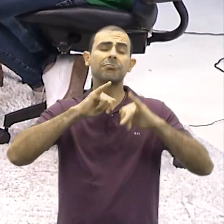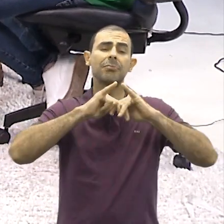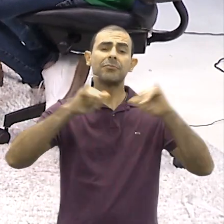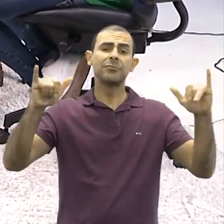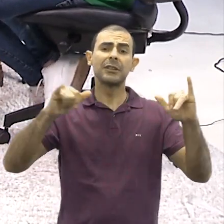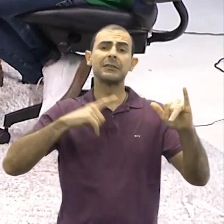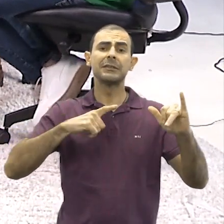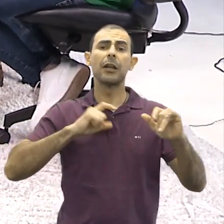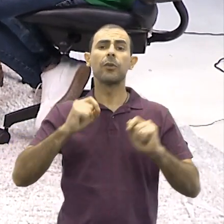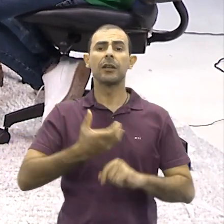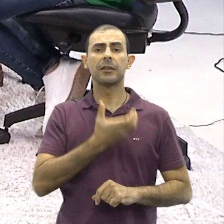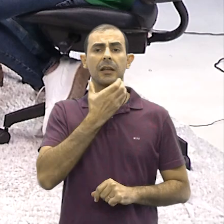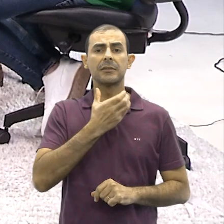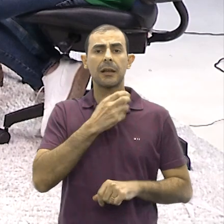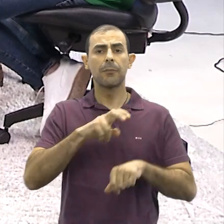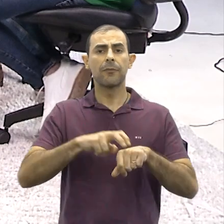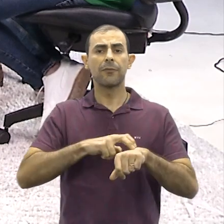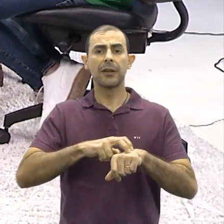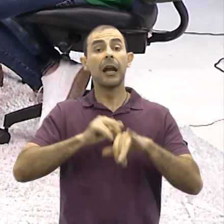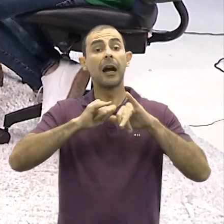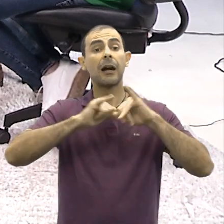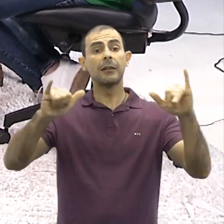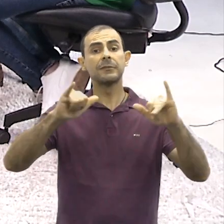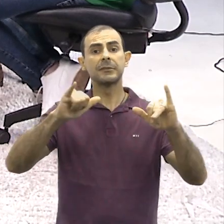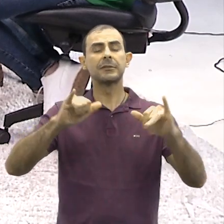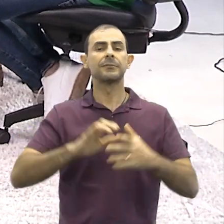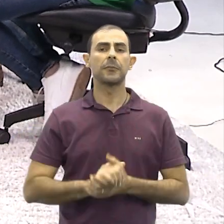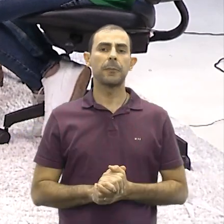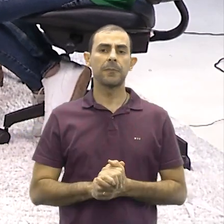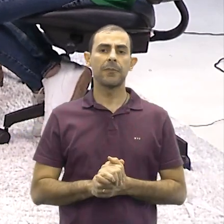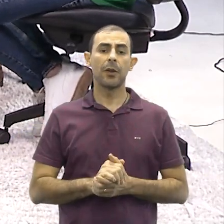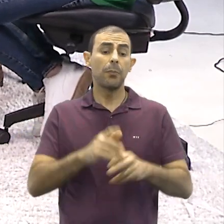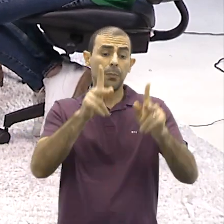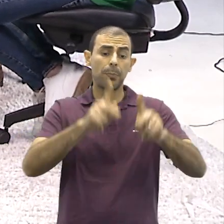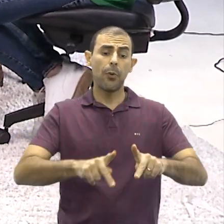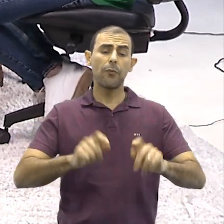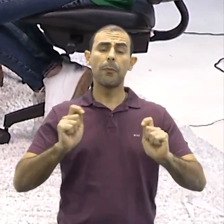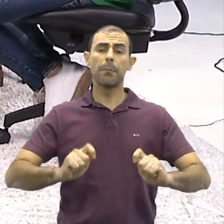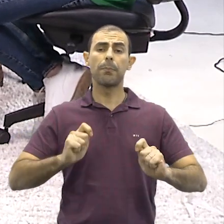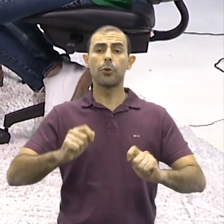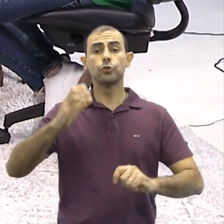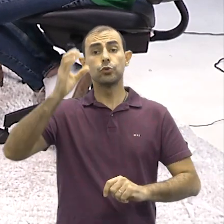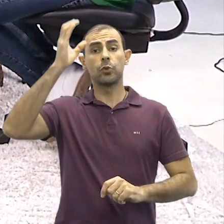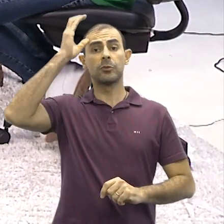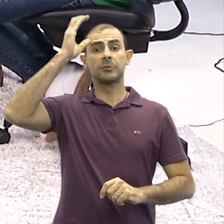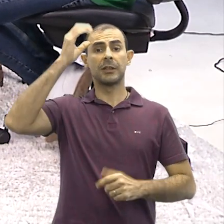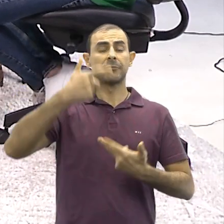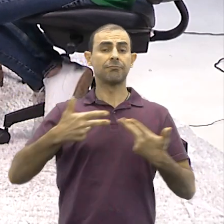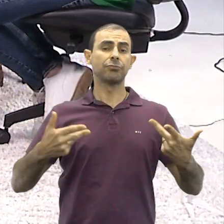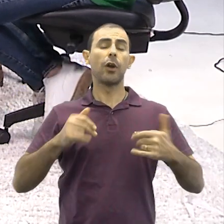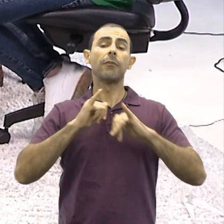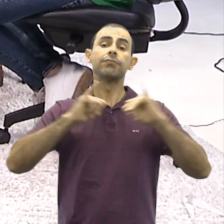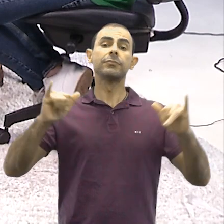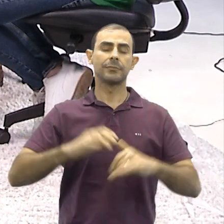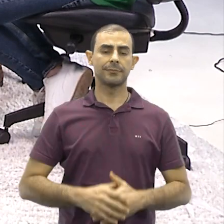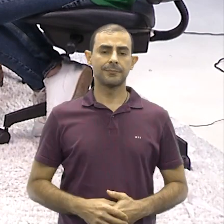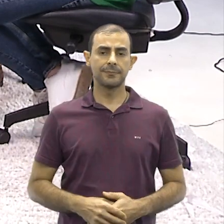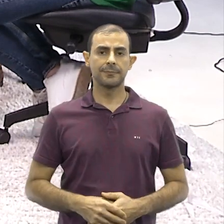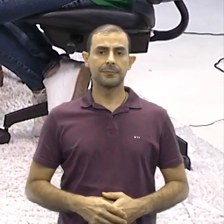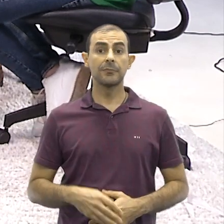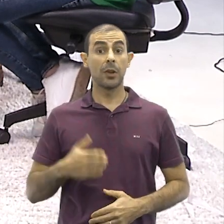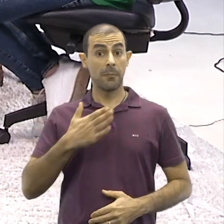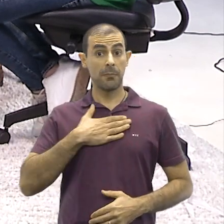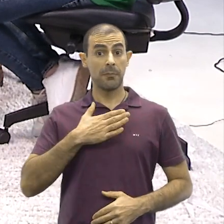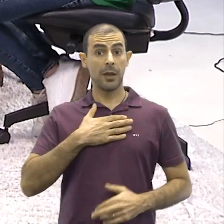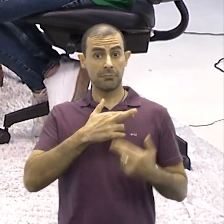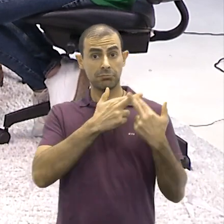que fica agora para esse Dezembro Verde? Para que a população, né, possa ter esse conhecimento do cuidado necessário com os animais. Qual mensagem que você deixa?